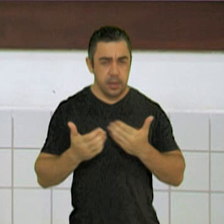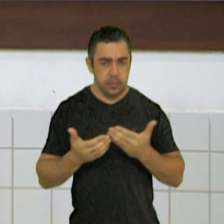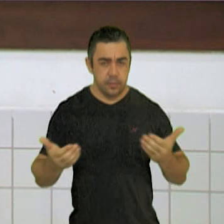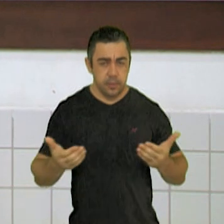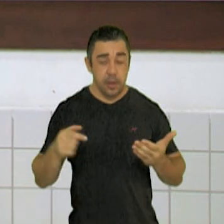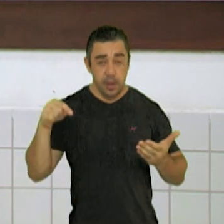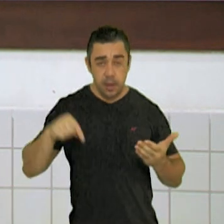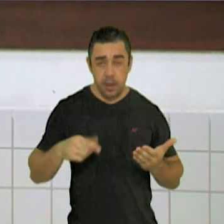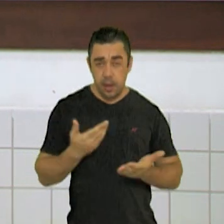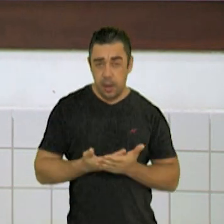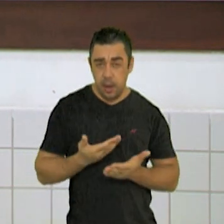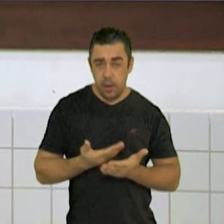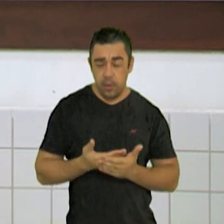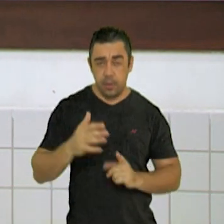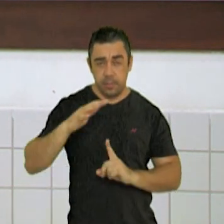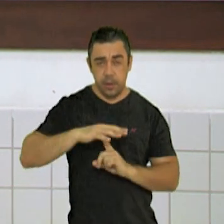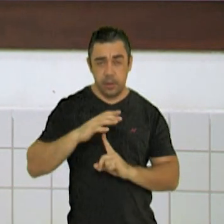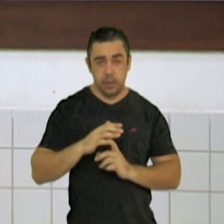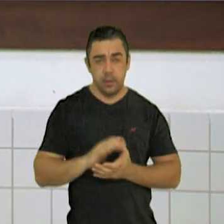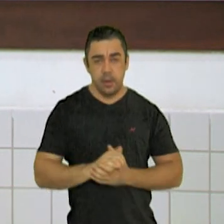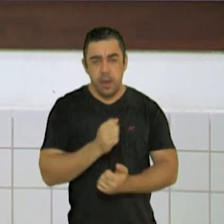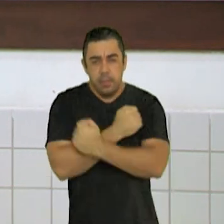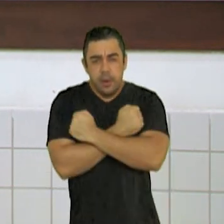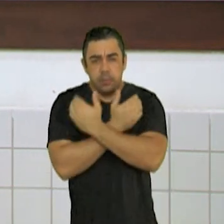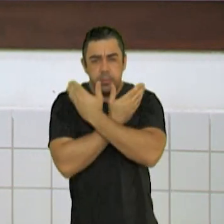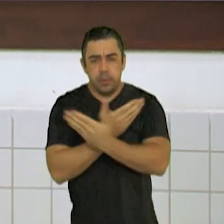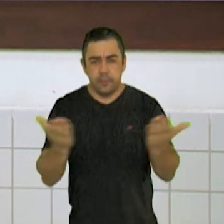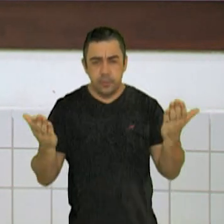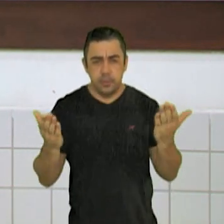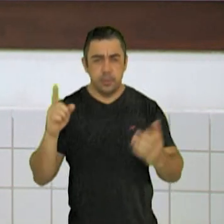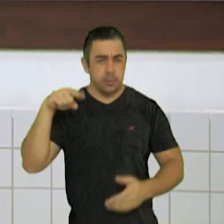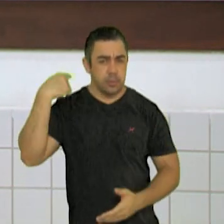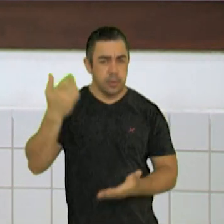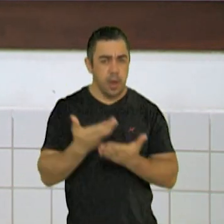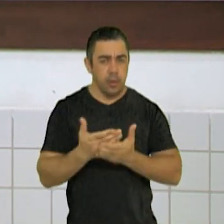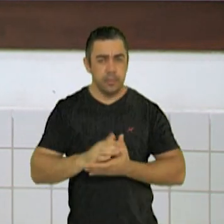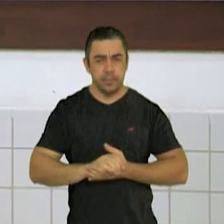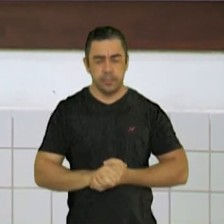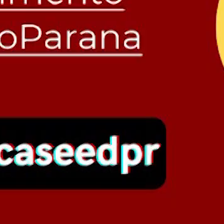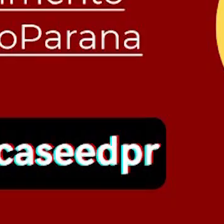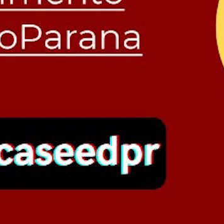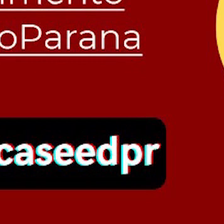meu povo? Essa foi mais uma aula Parará. Um abraço para todos vocês aí e até a próxima.